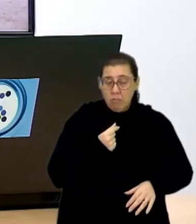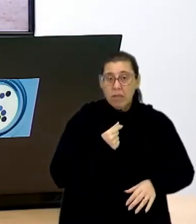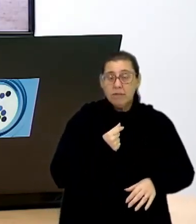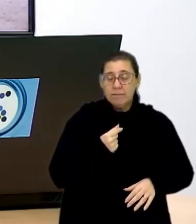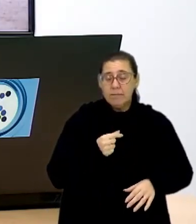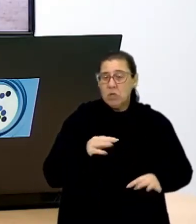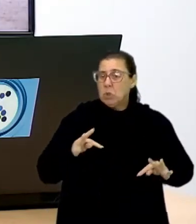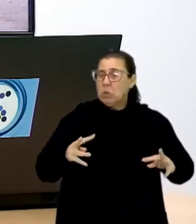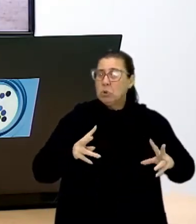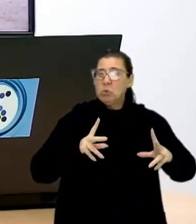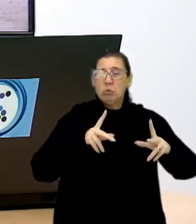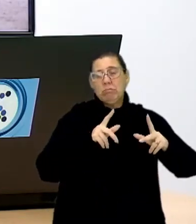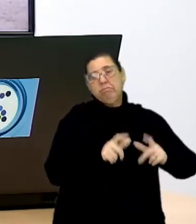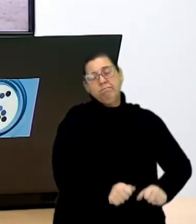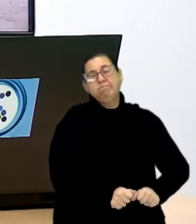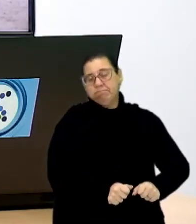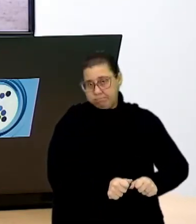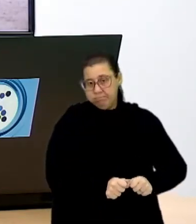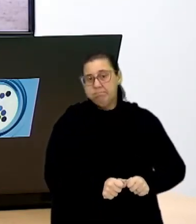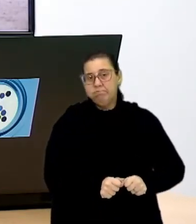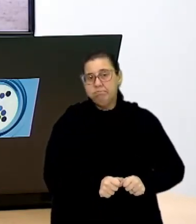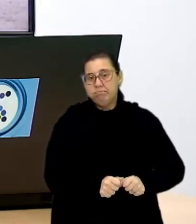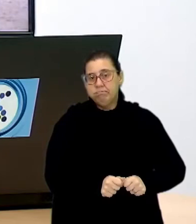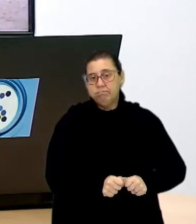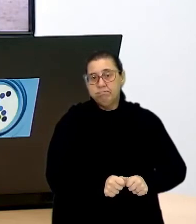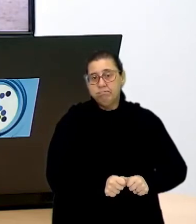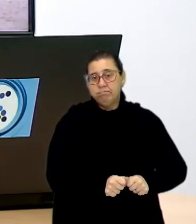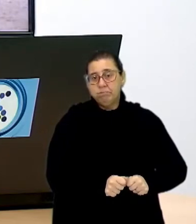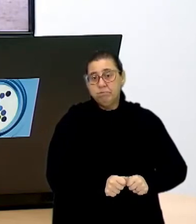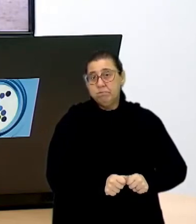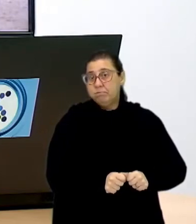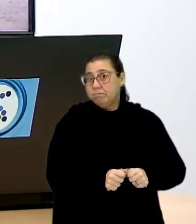e foi todo mundo